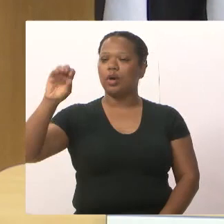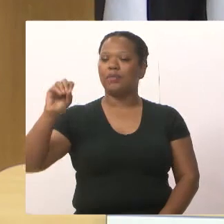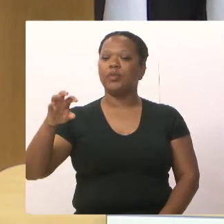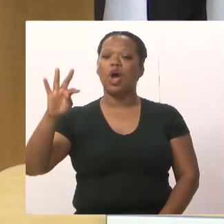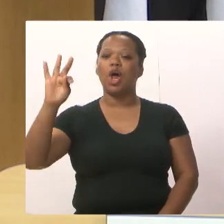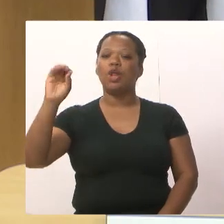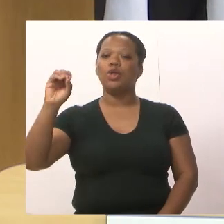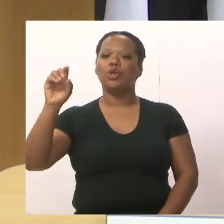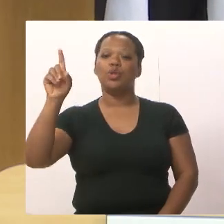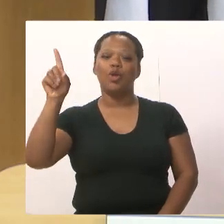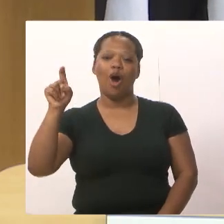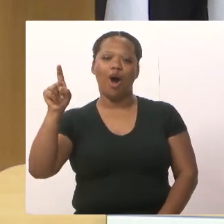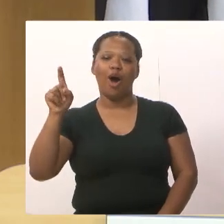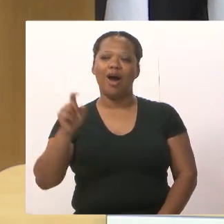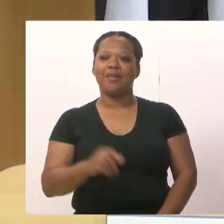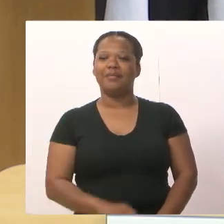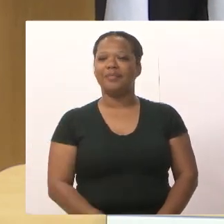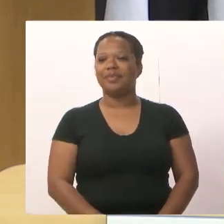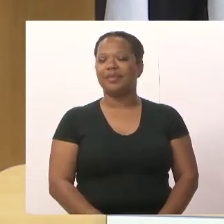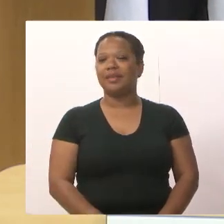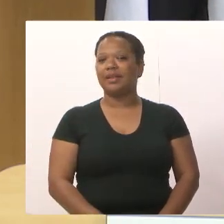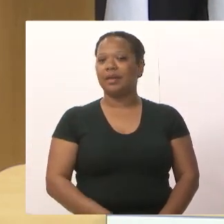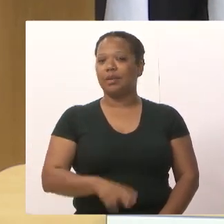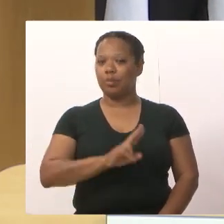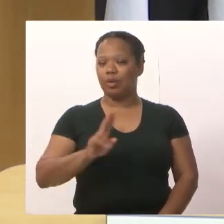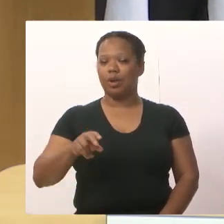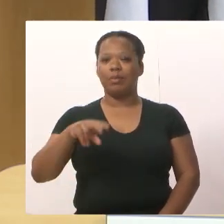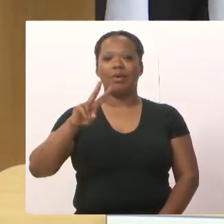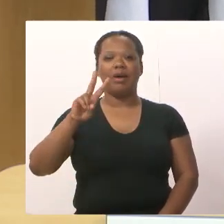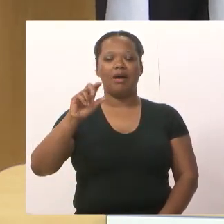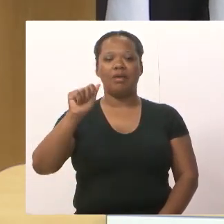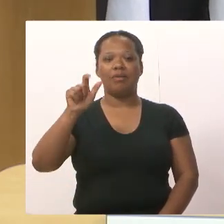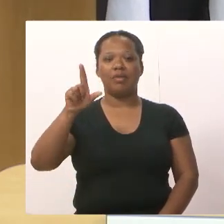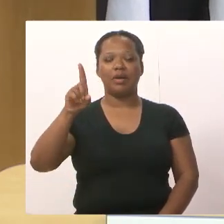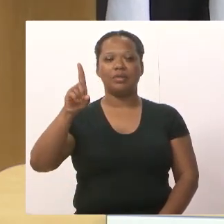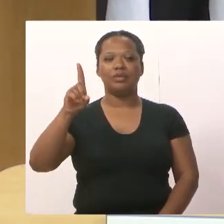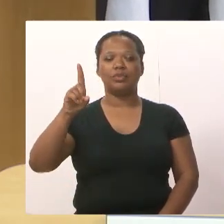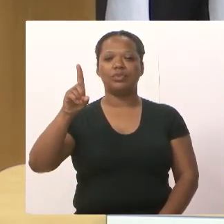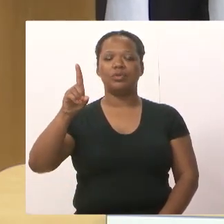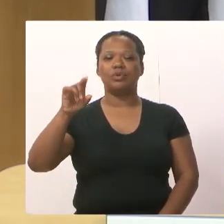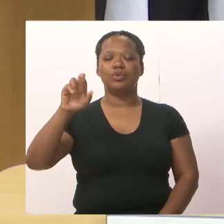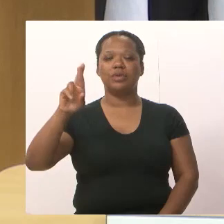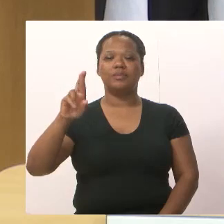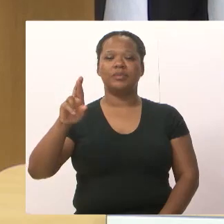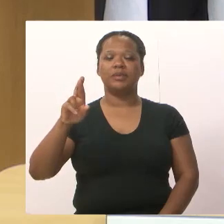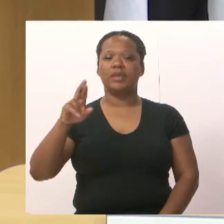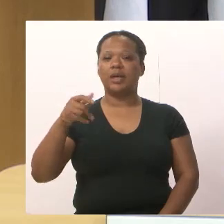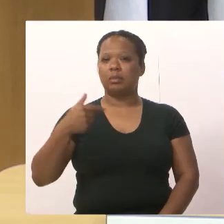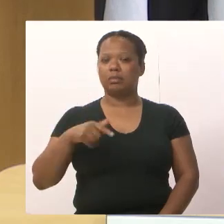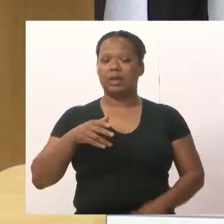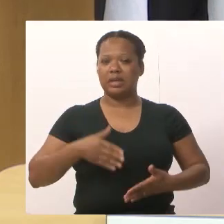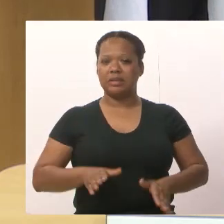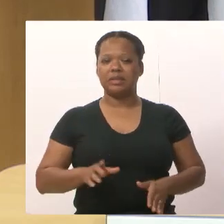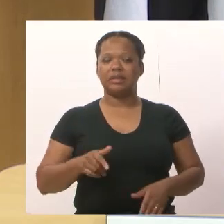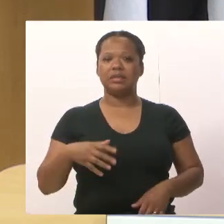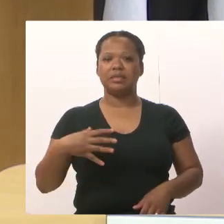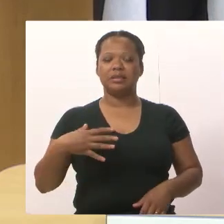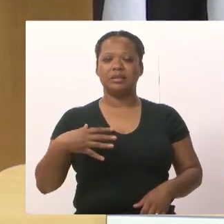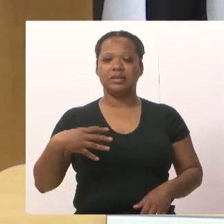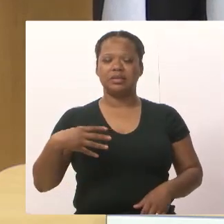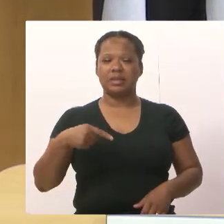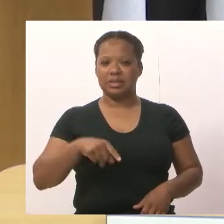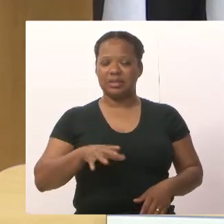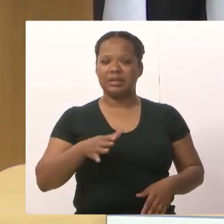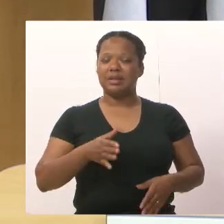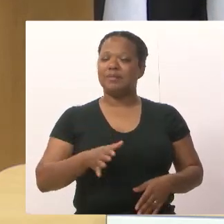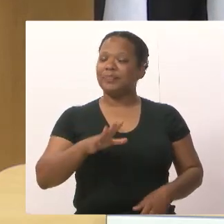Como o presidente falou, meu nome é Valdir de Paula Bicudo, sou filho desta cidade, sou casado com Vanilda de Souza